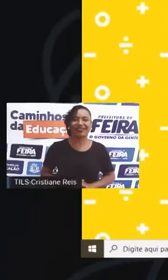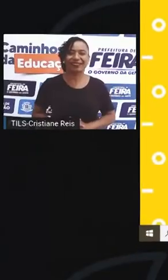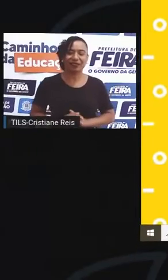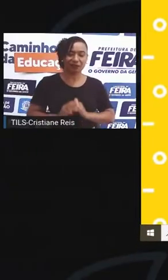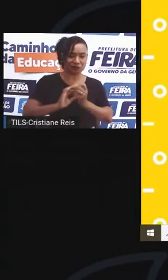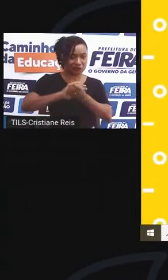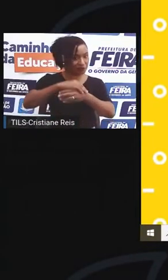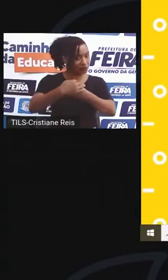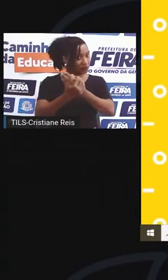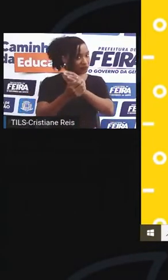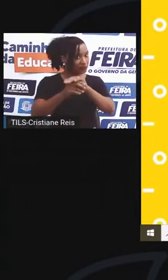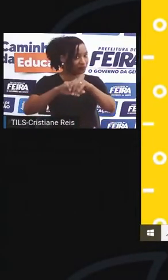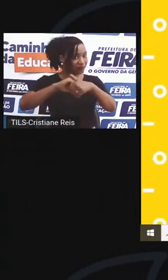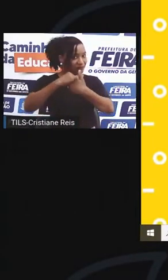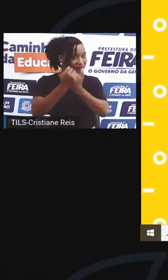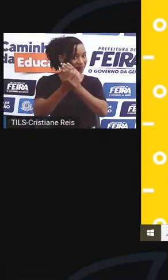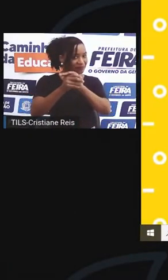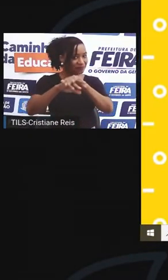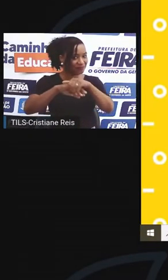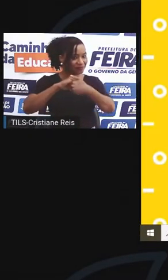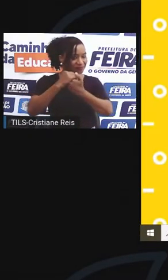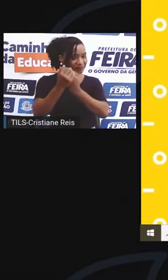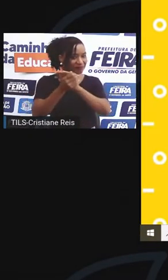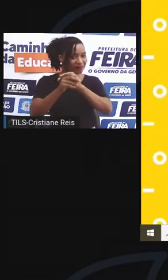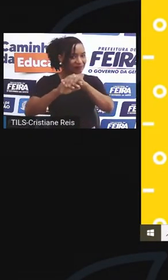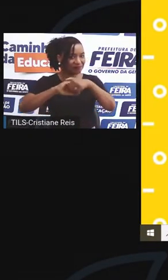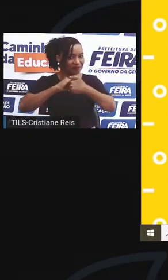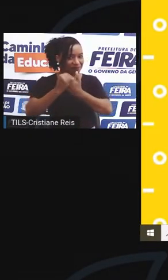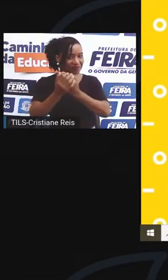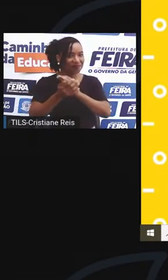Lavar as mãos.